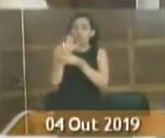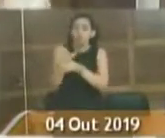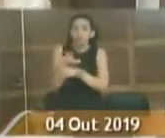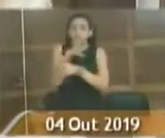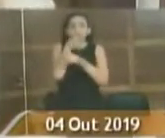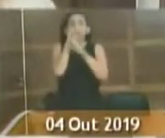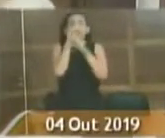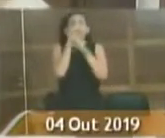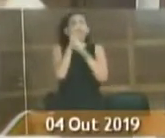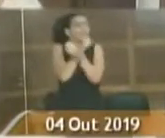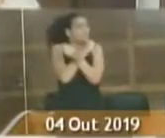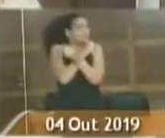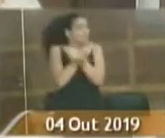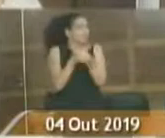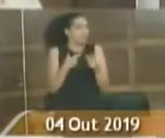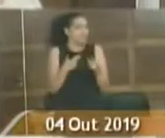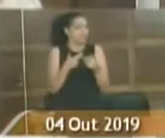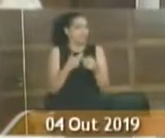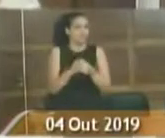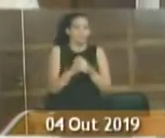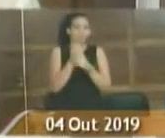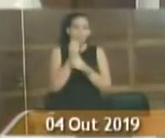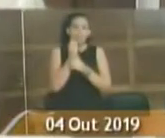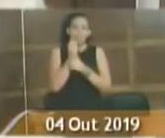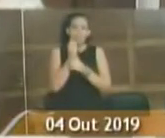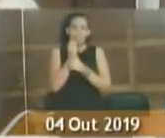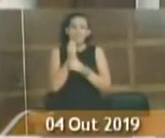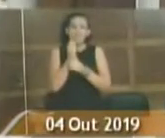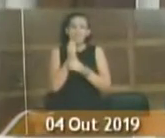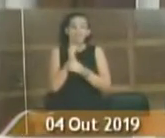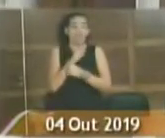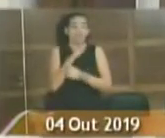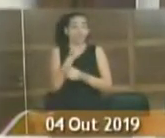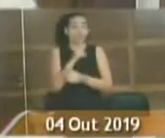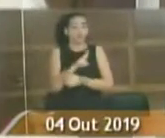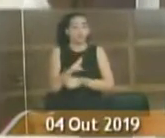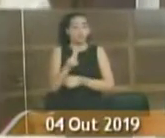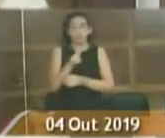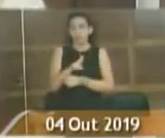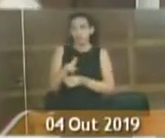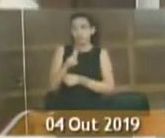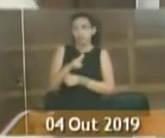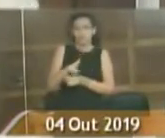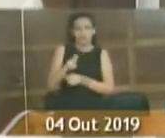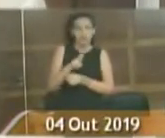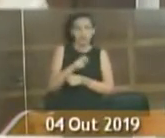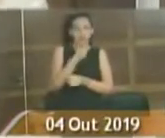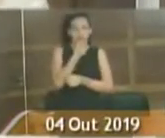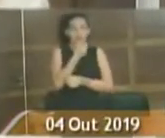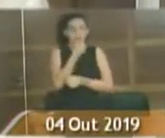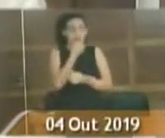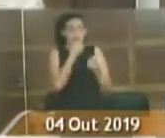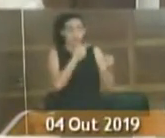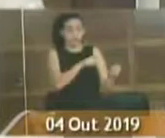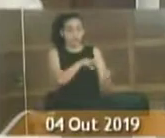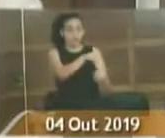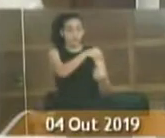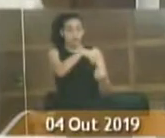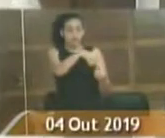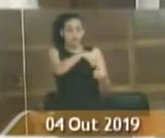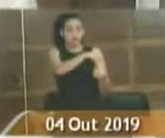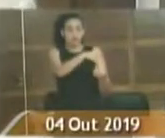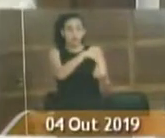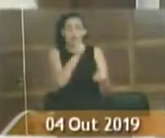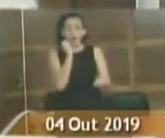respiração. São uma série de medicamentos, tá? E até quando se usa o antifúngico, esse gatinho precisa estar